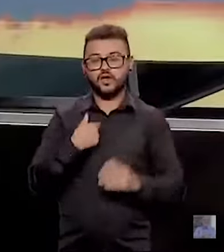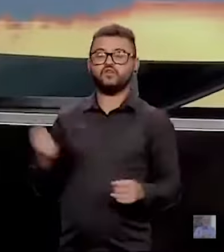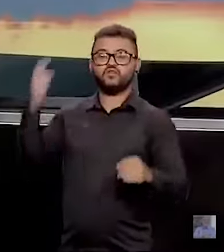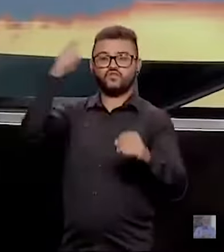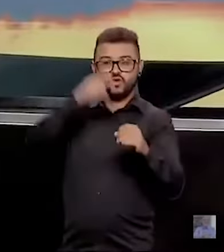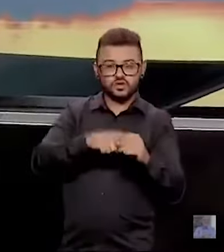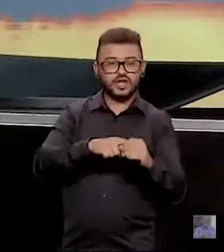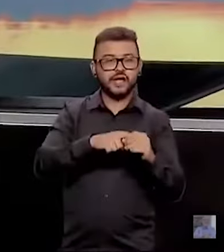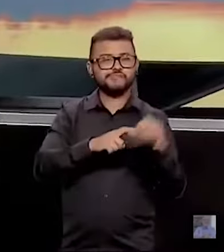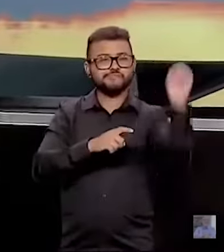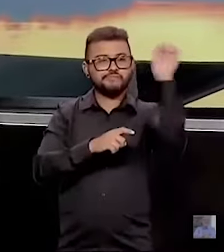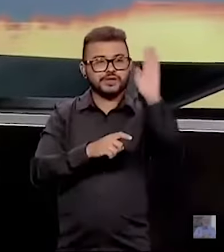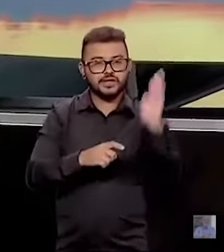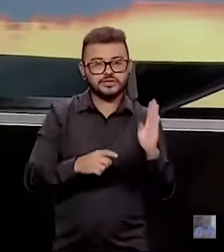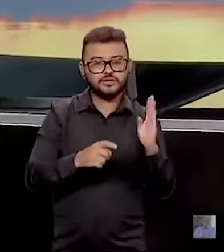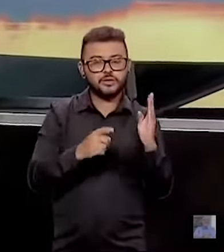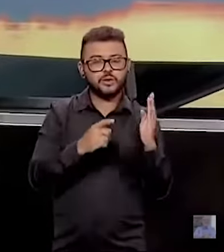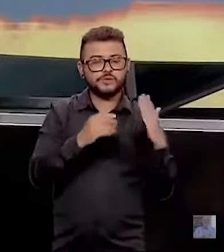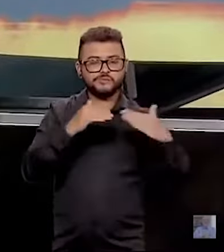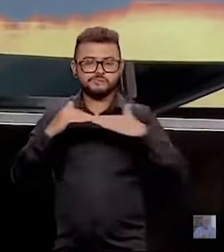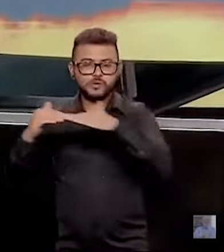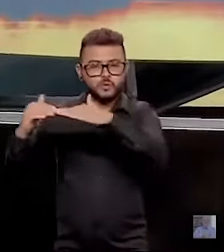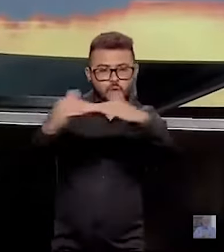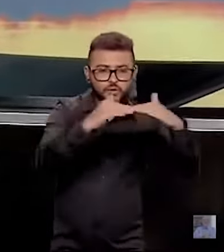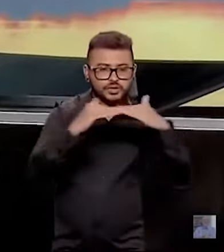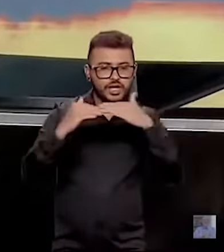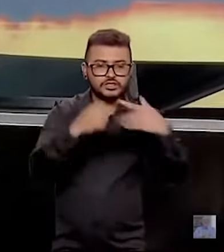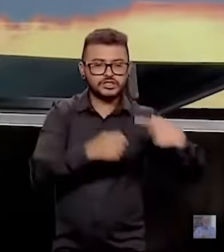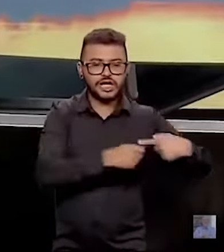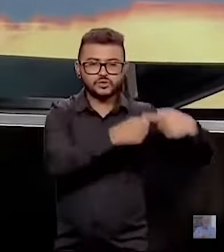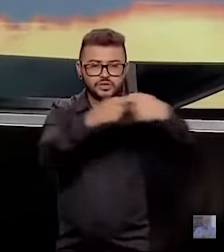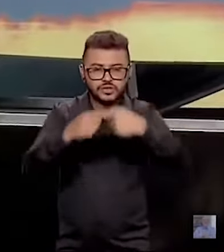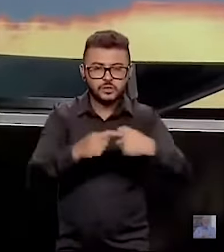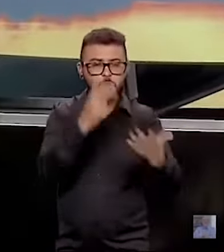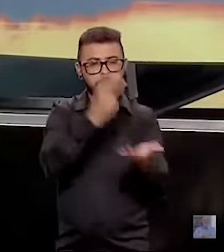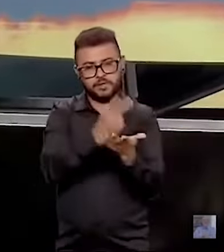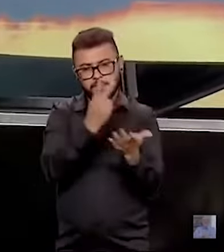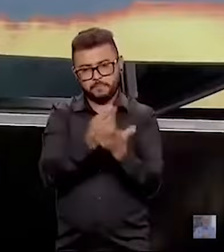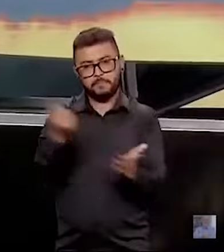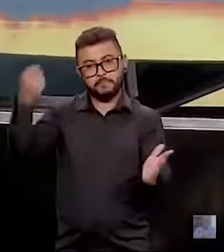eu vou abrasileirar o preço da gasolina.